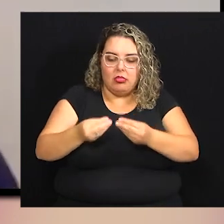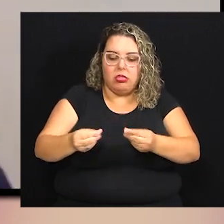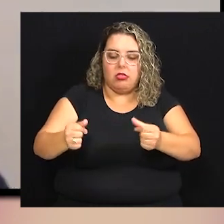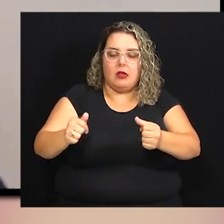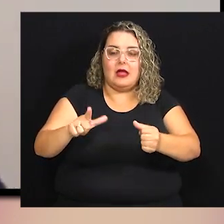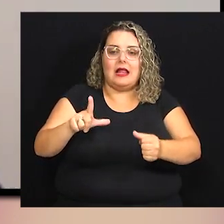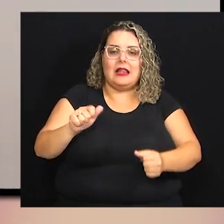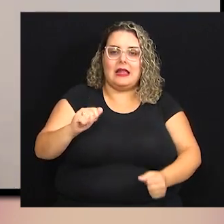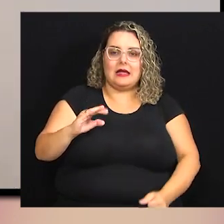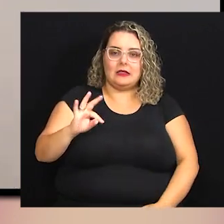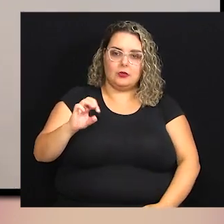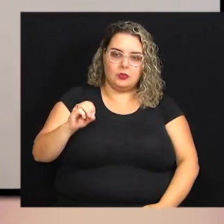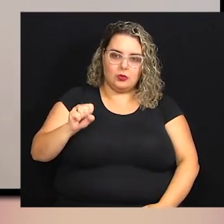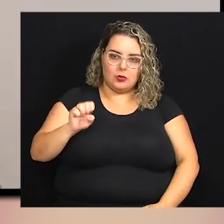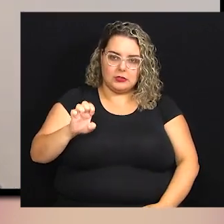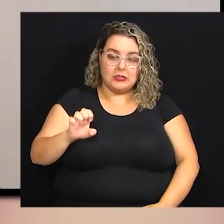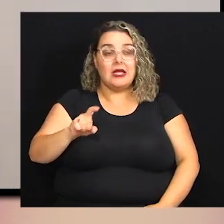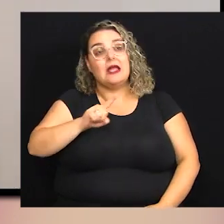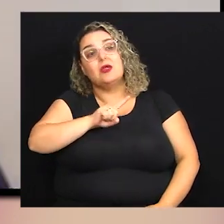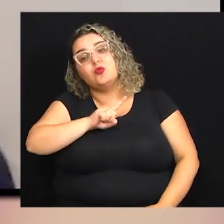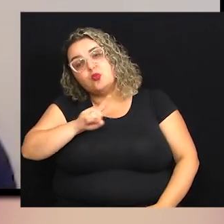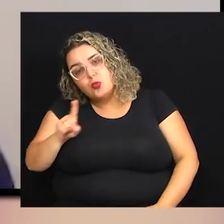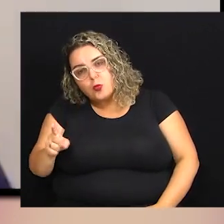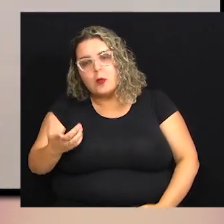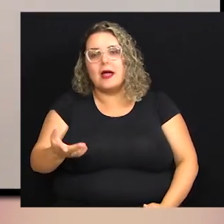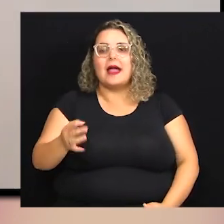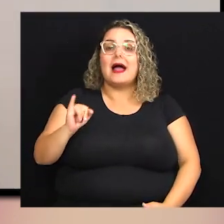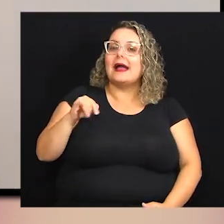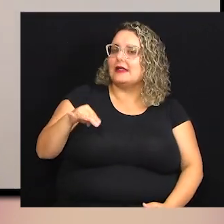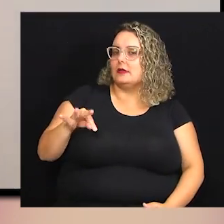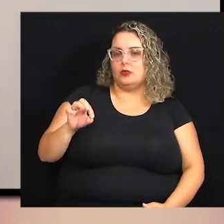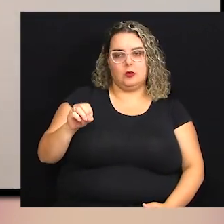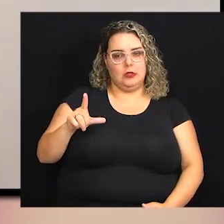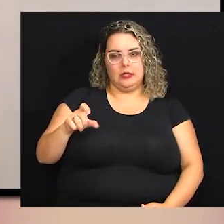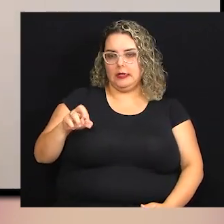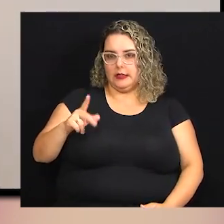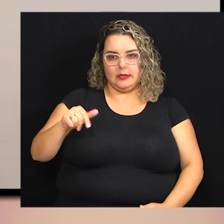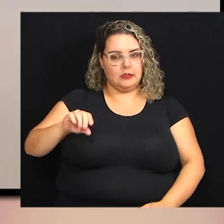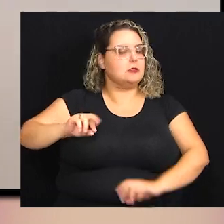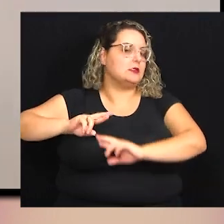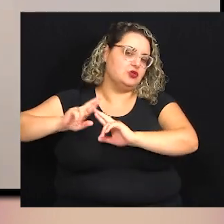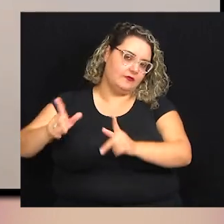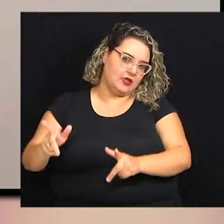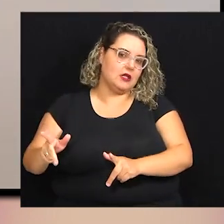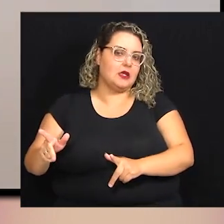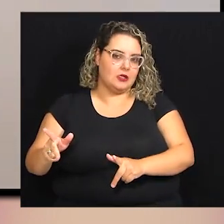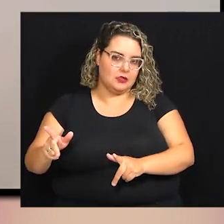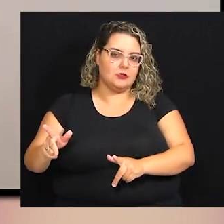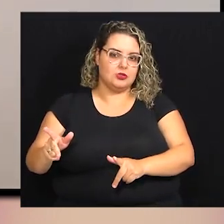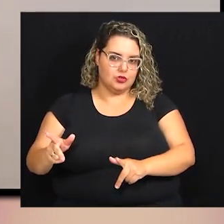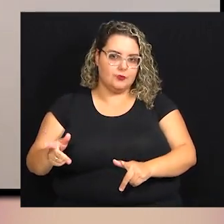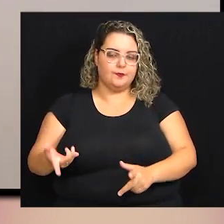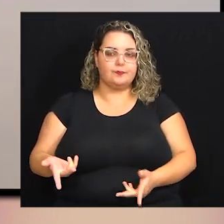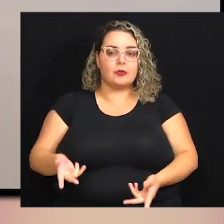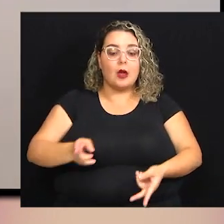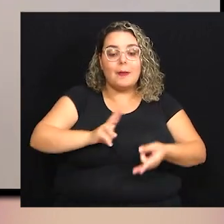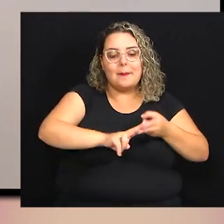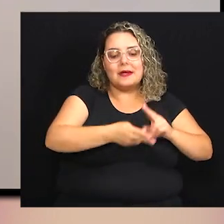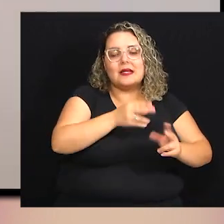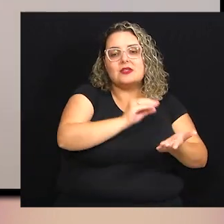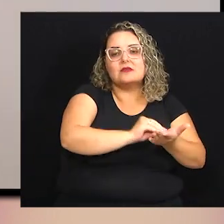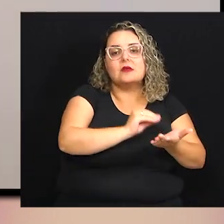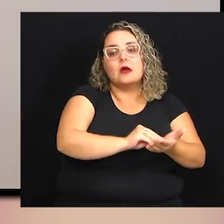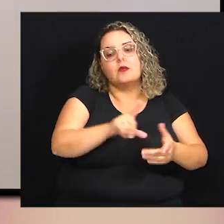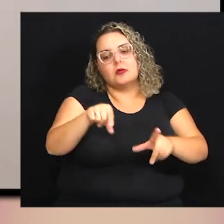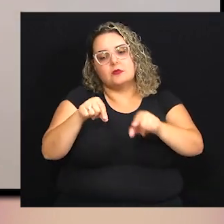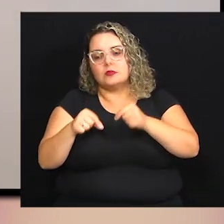Isso não é uma intolerância, é uma habilidade de digestão. Então, aí a gente opta, sim, pelos